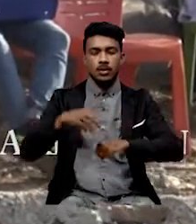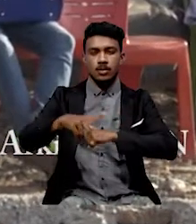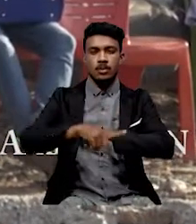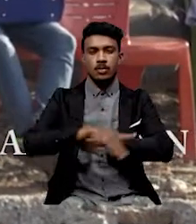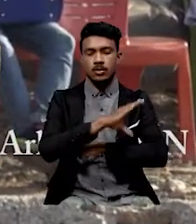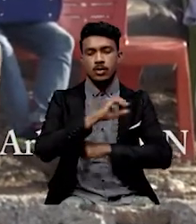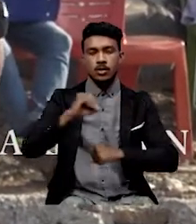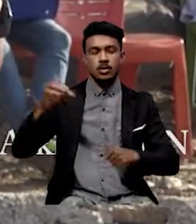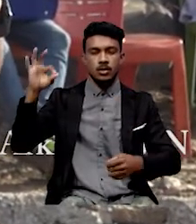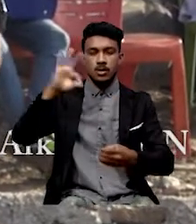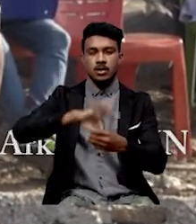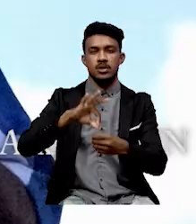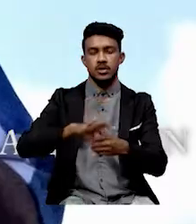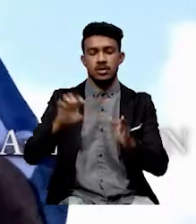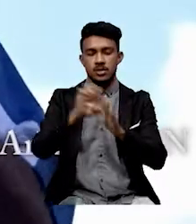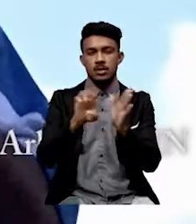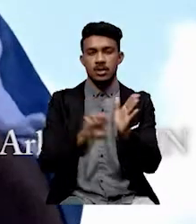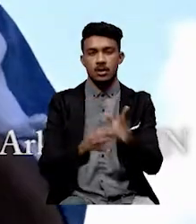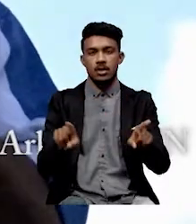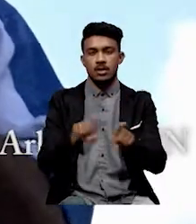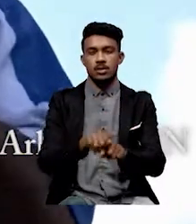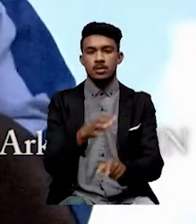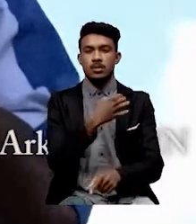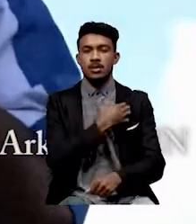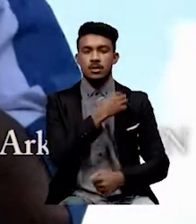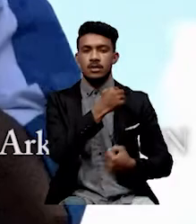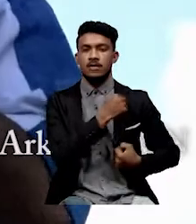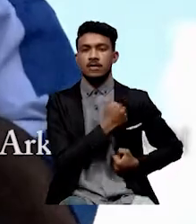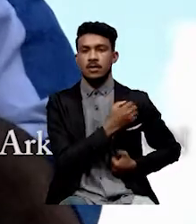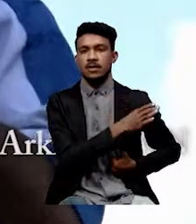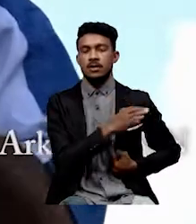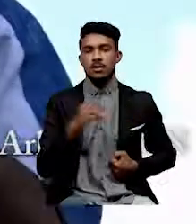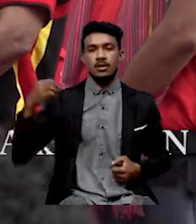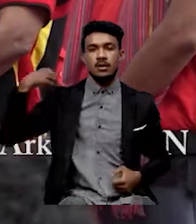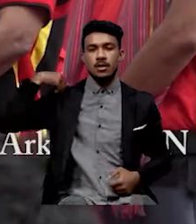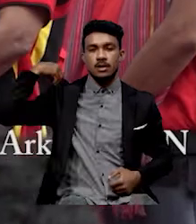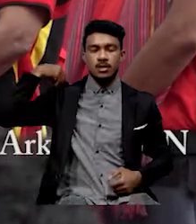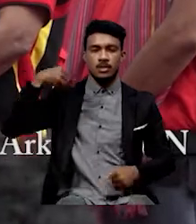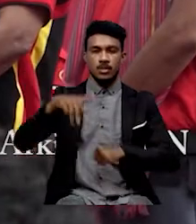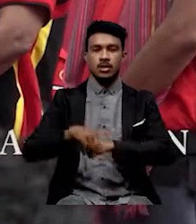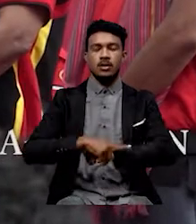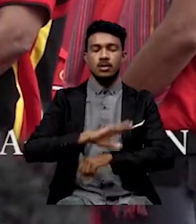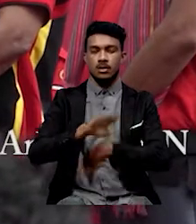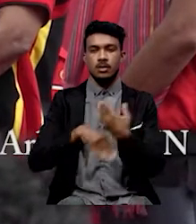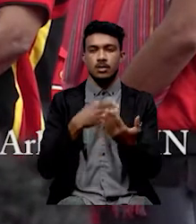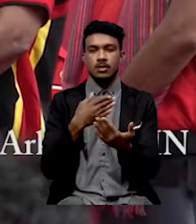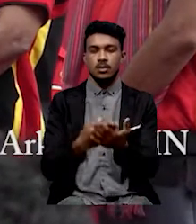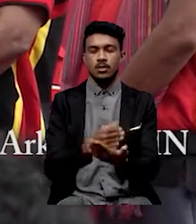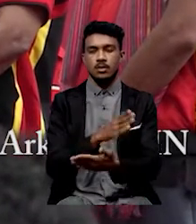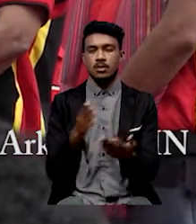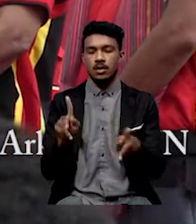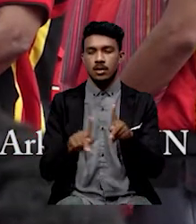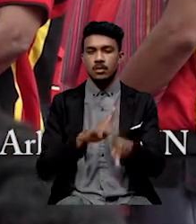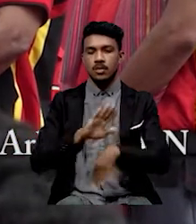eleição. Entidade Estado União, Hanesan PNTL, FFDTL, candidato, partido político, no Brigade Sira, nebe